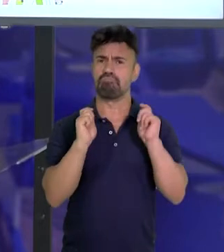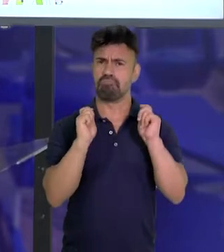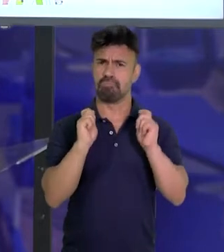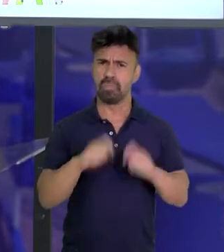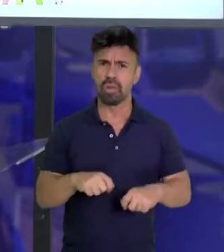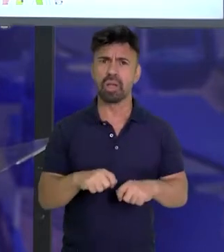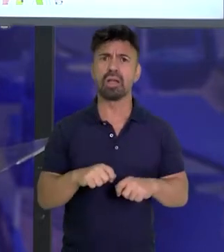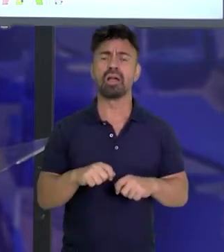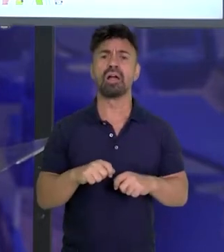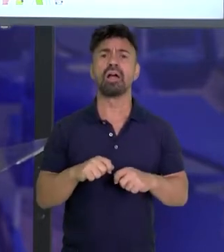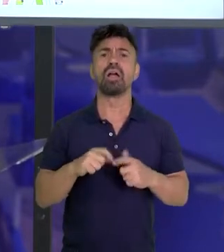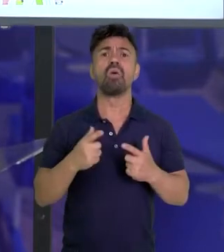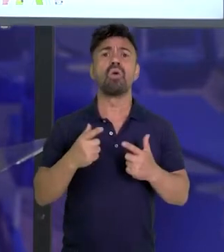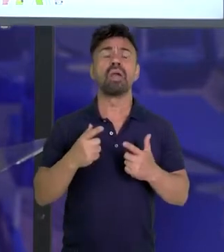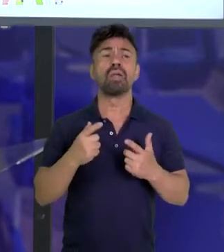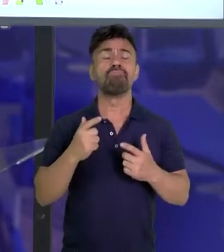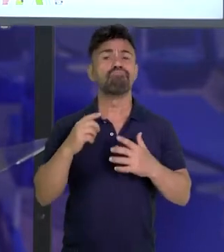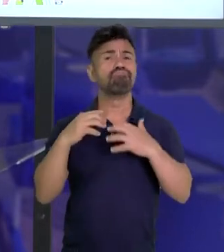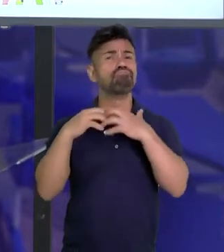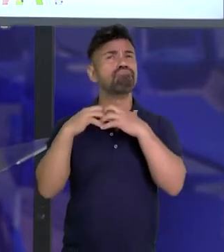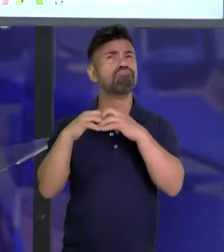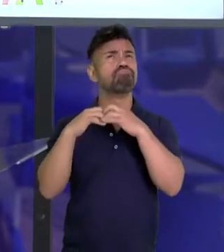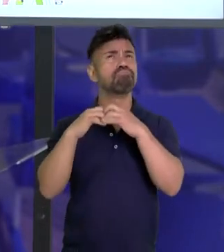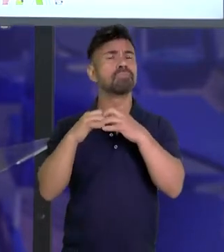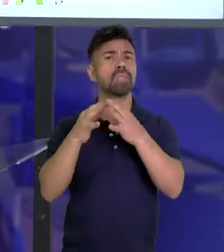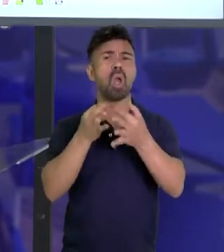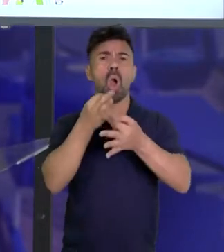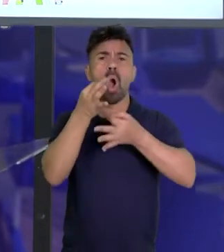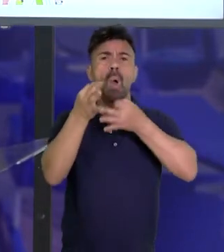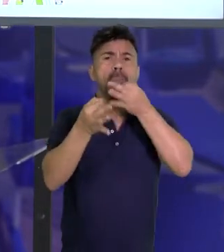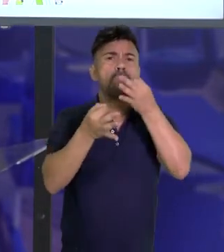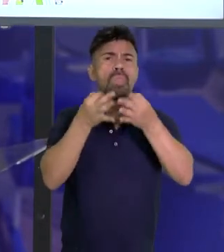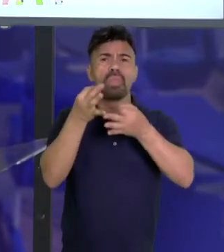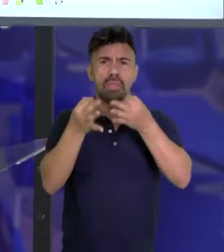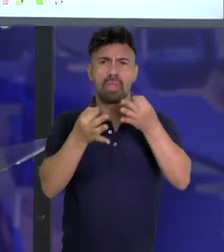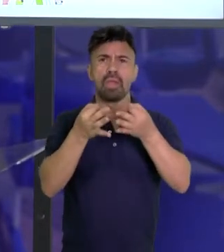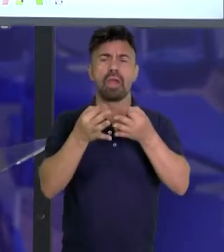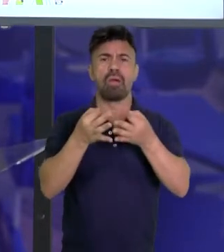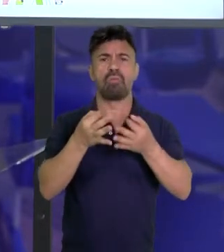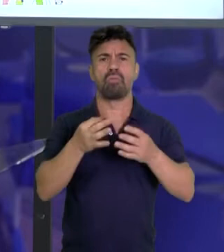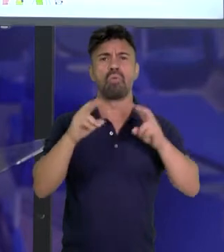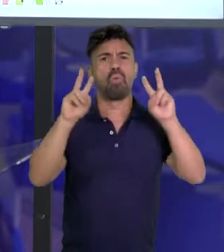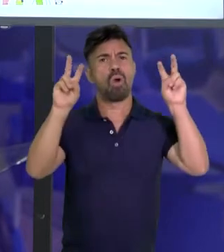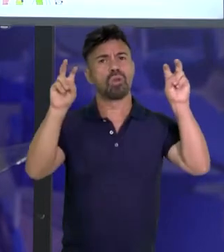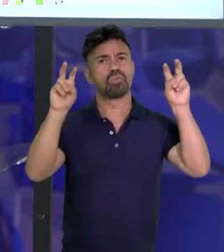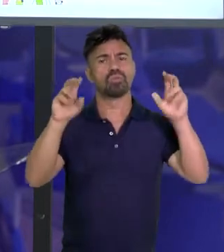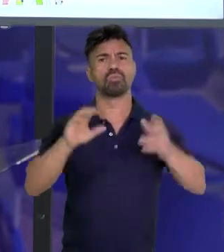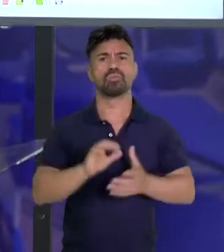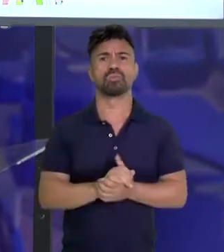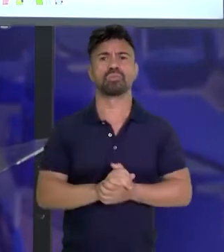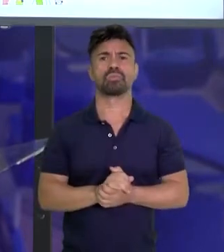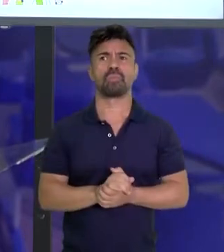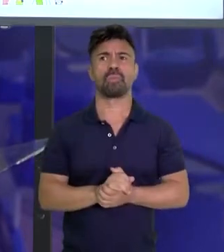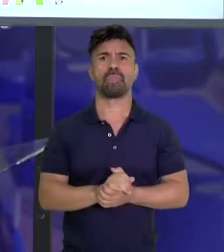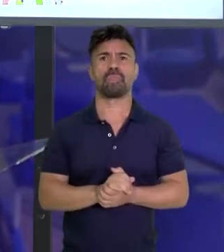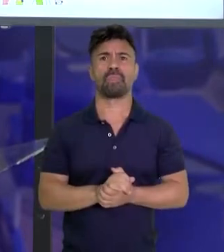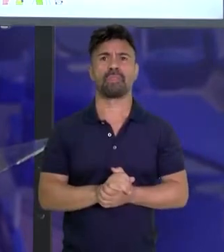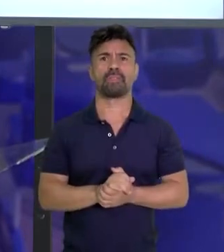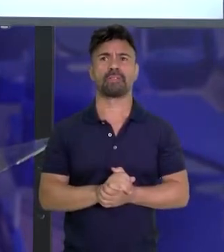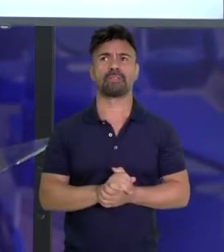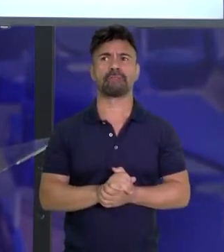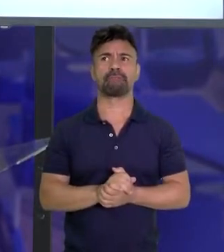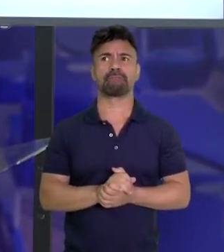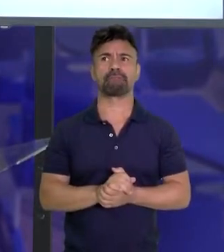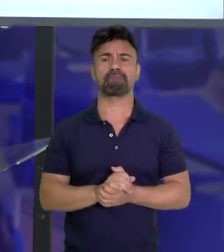condições de formar uma opinião sobre um determinado fato ou assunto. Tá certo? Vamos para o próximo